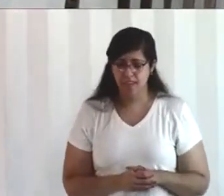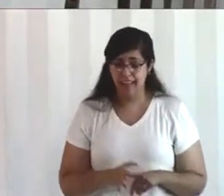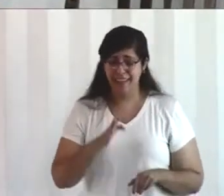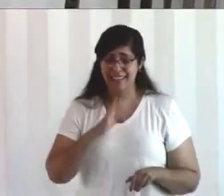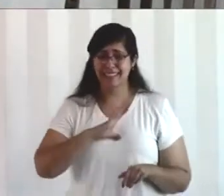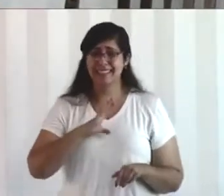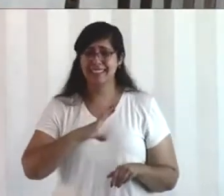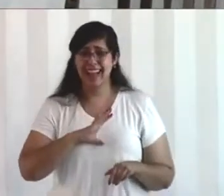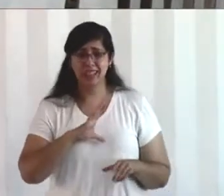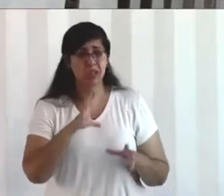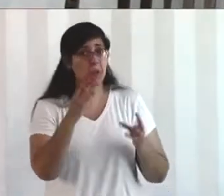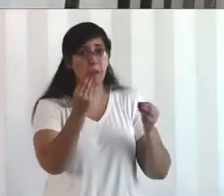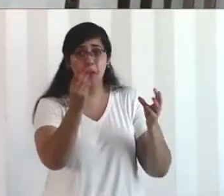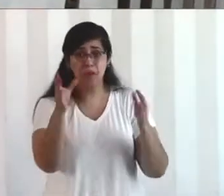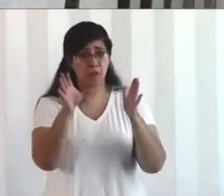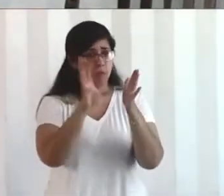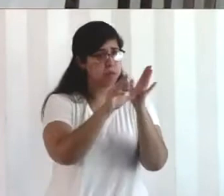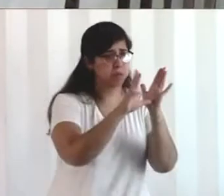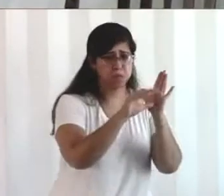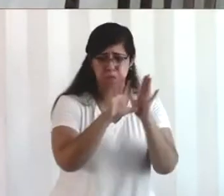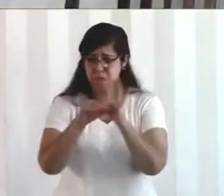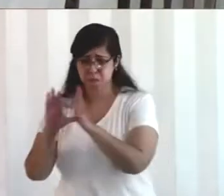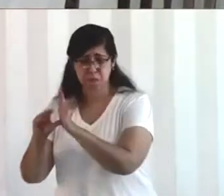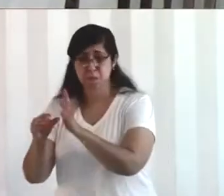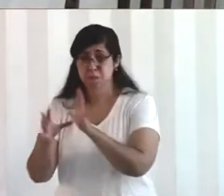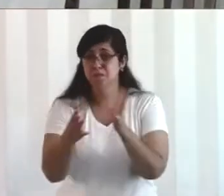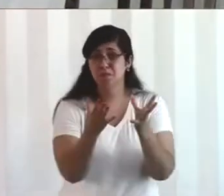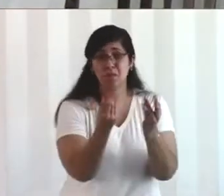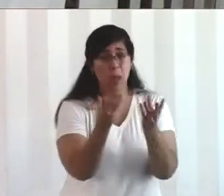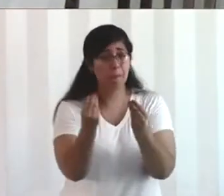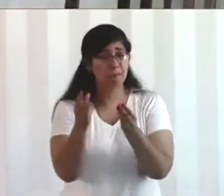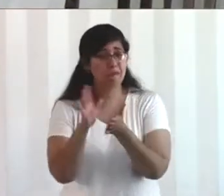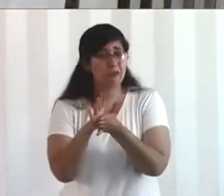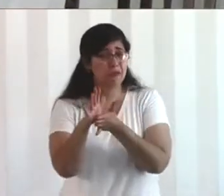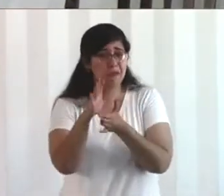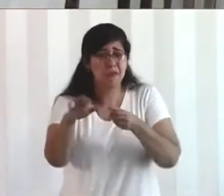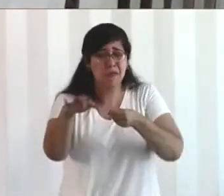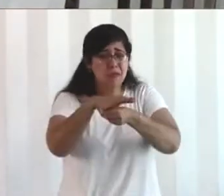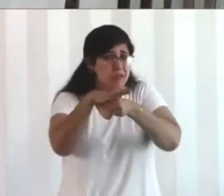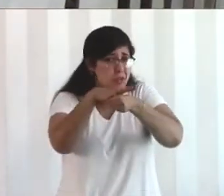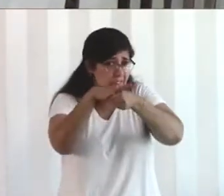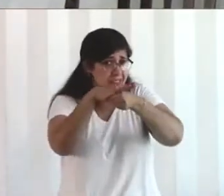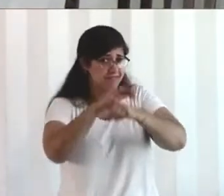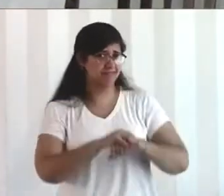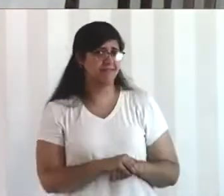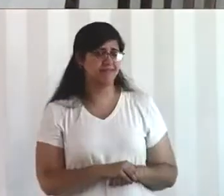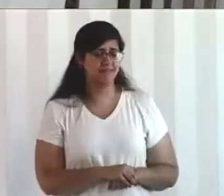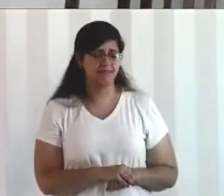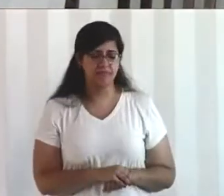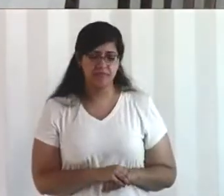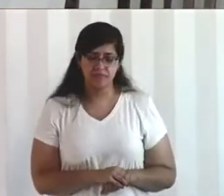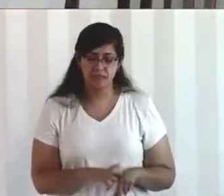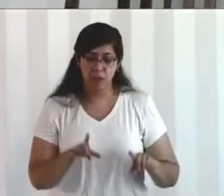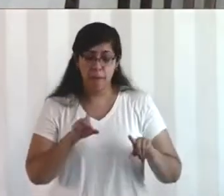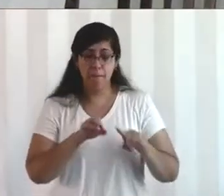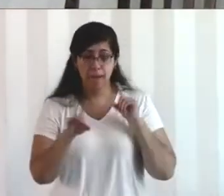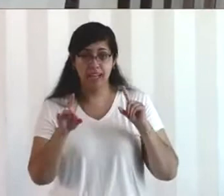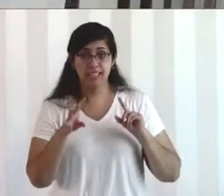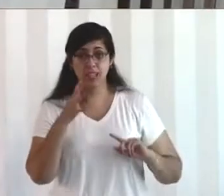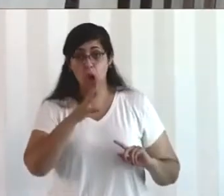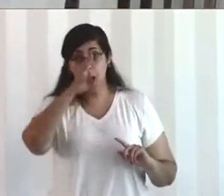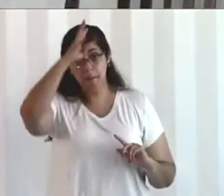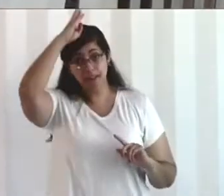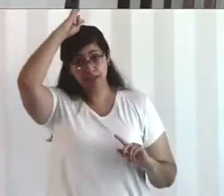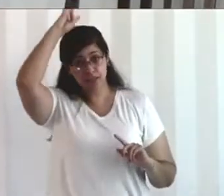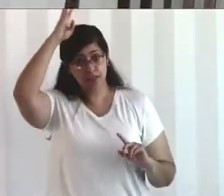foi saqueada muitas vezes, mas nesse momento ela havia sido reconstruída e alguns romanos estavam